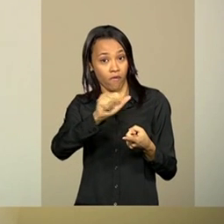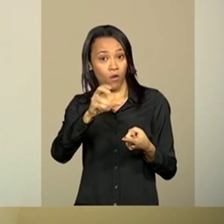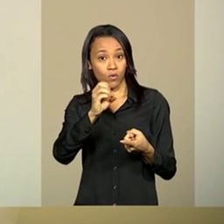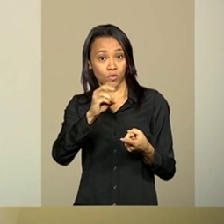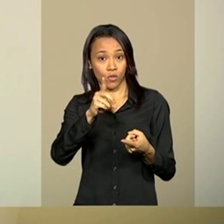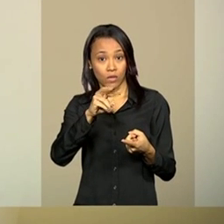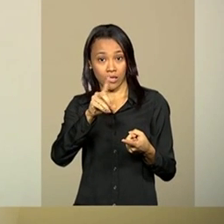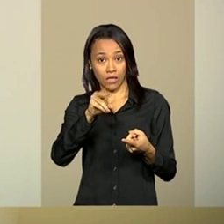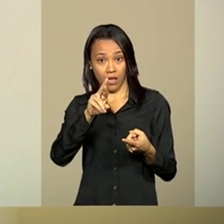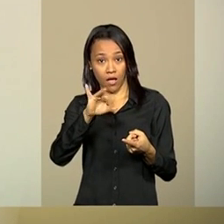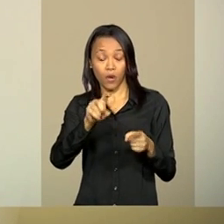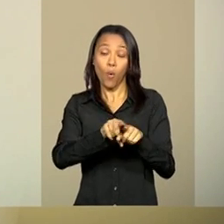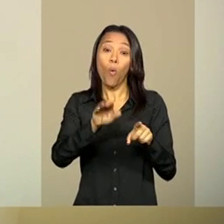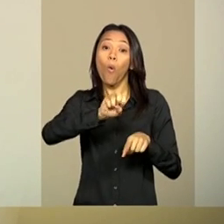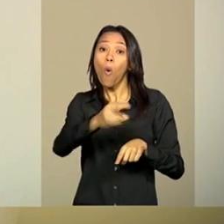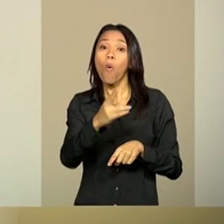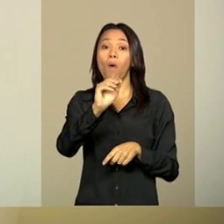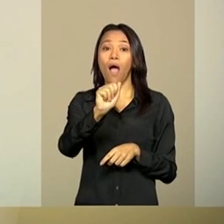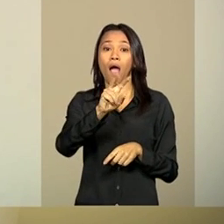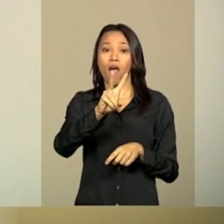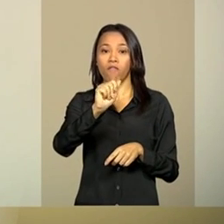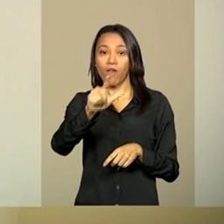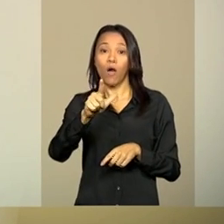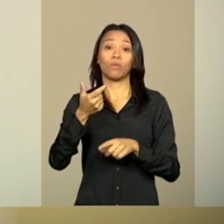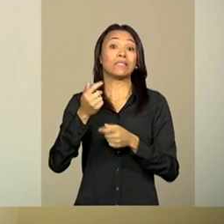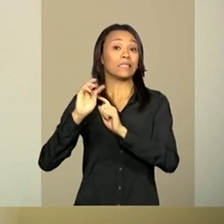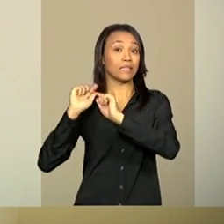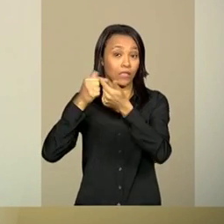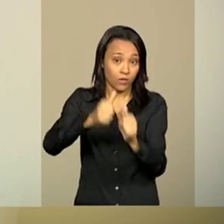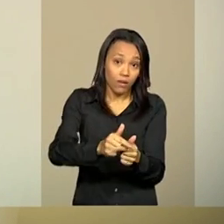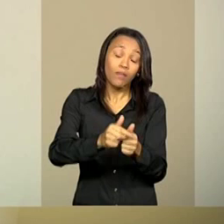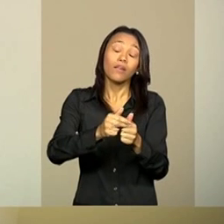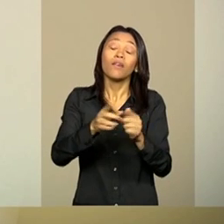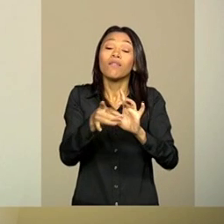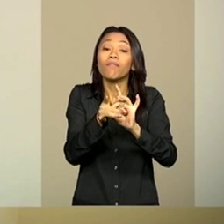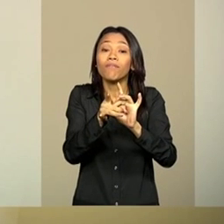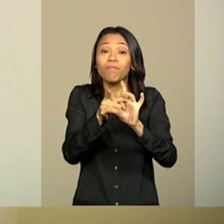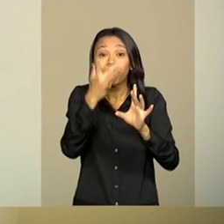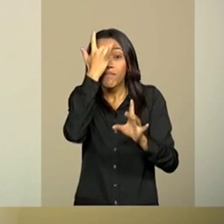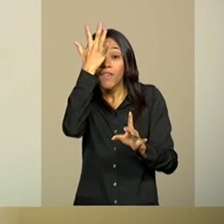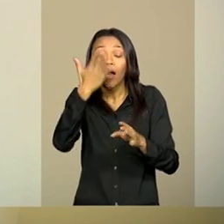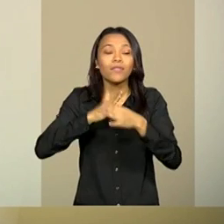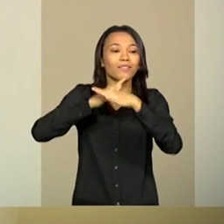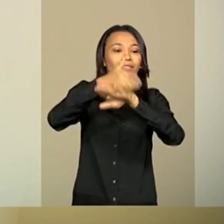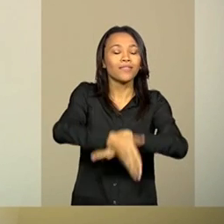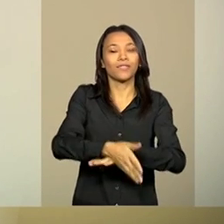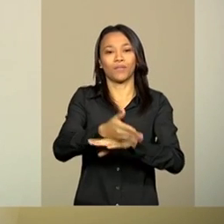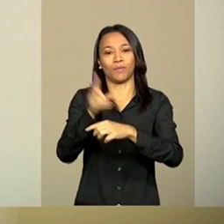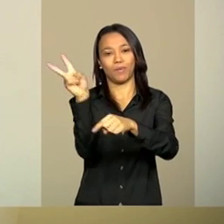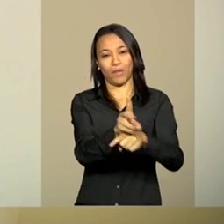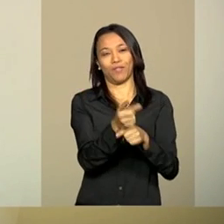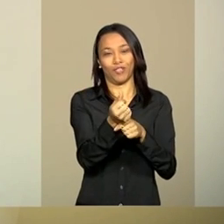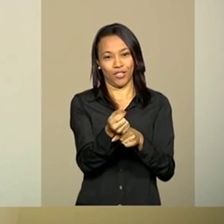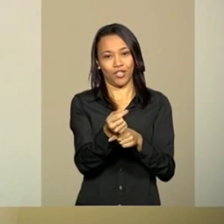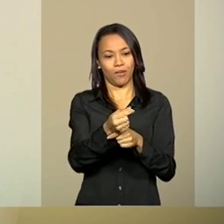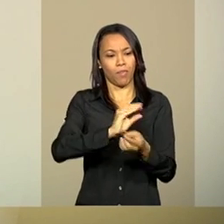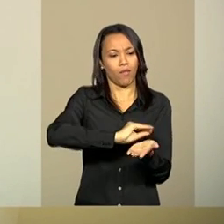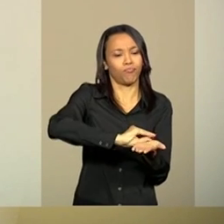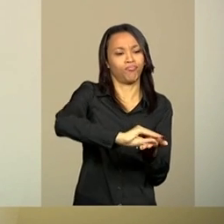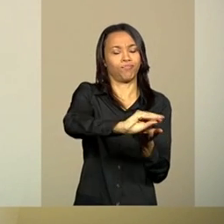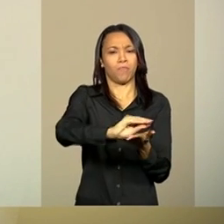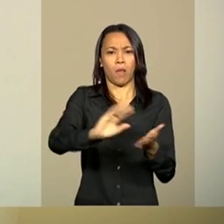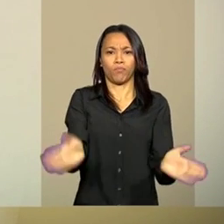seja a volta adicional e facilitar o acesso ao crédito para o investimento sabe